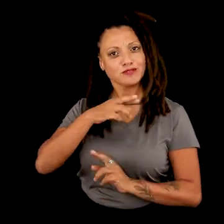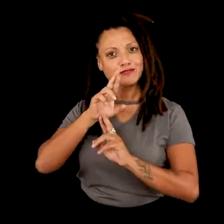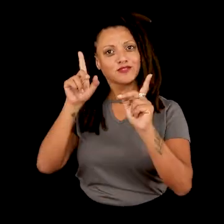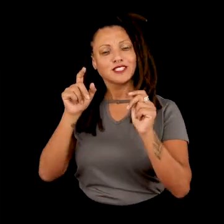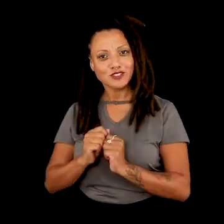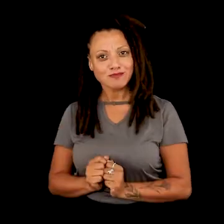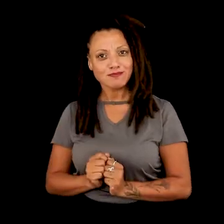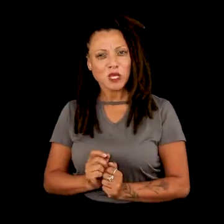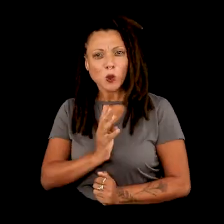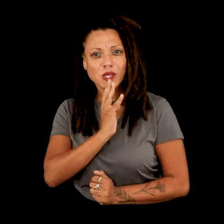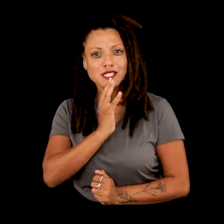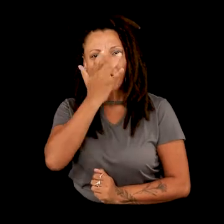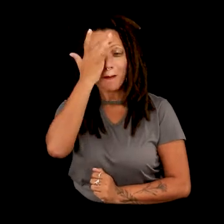pessoa